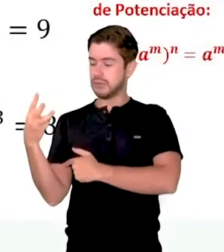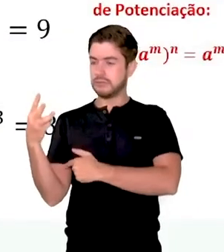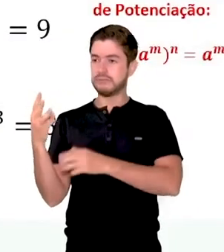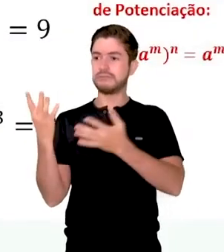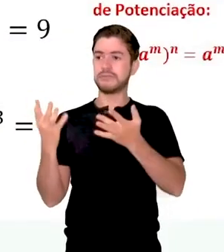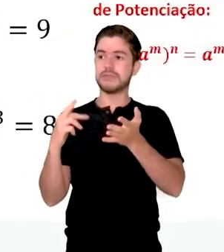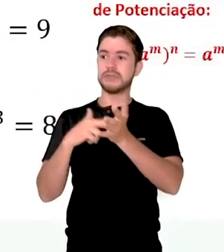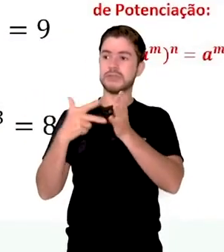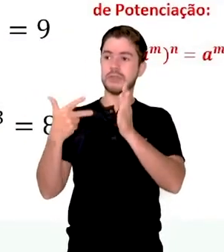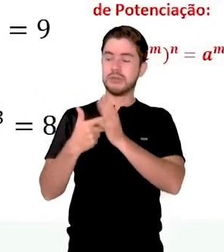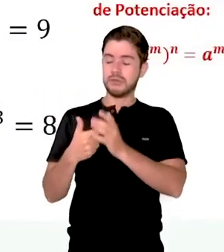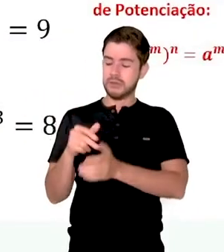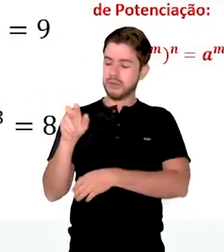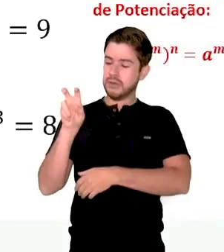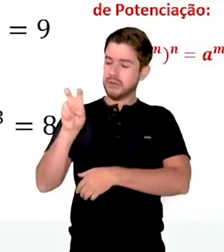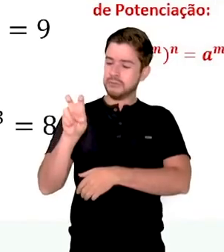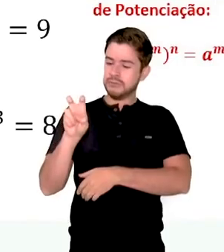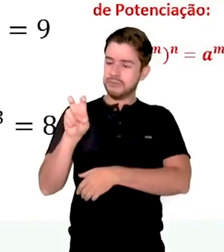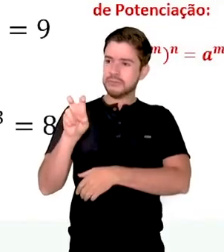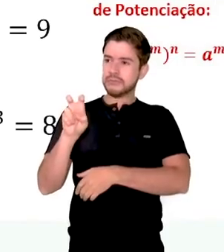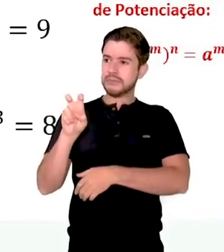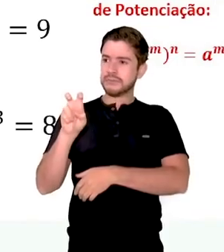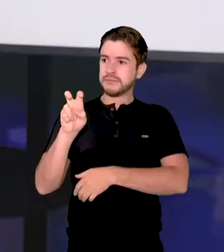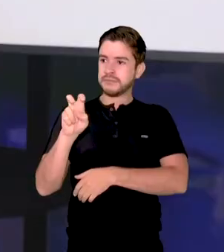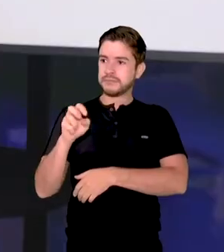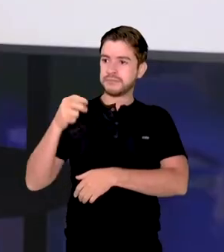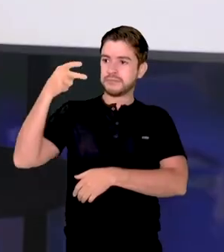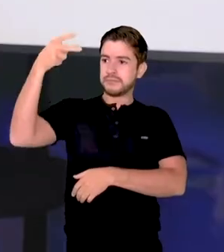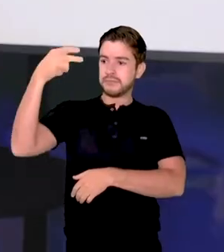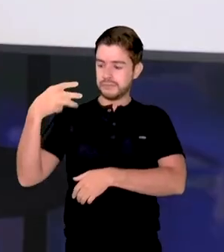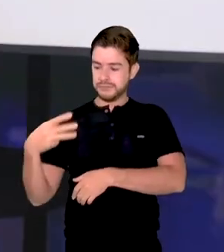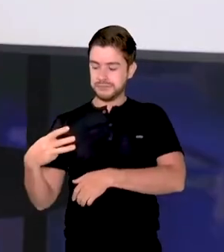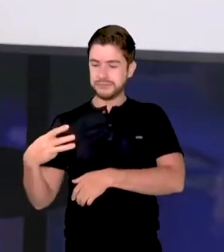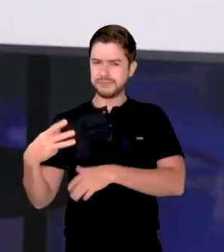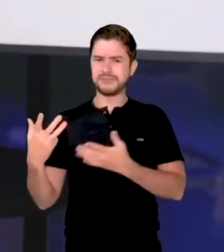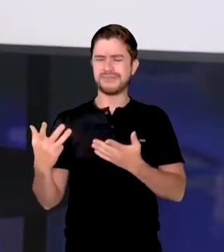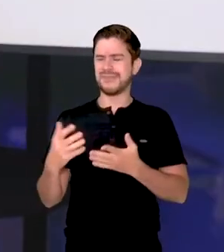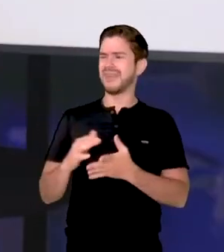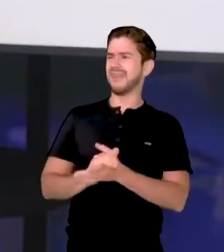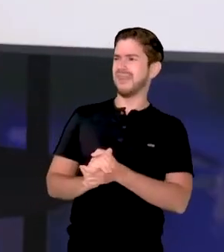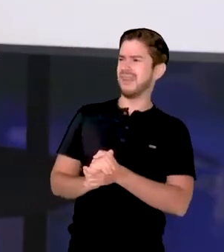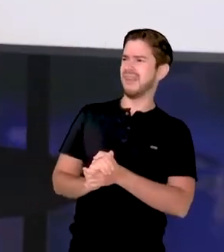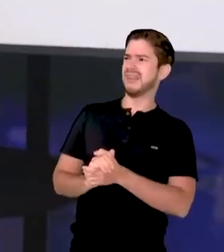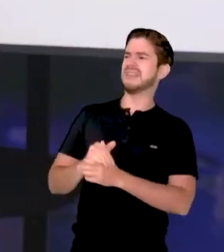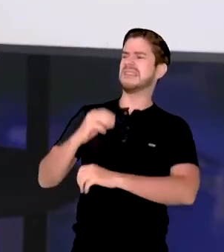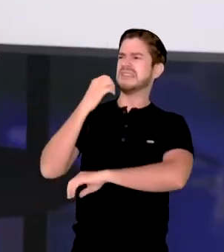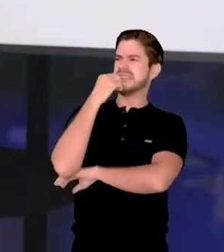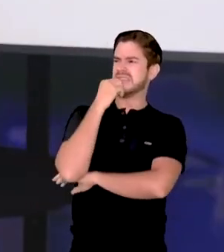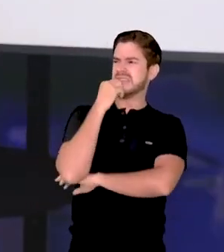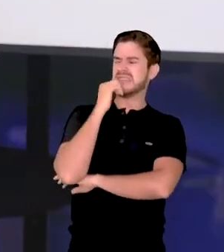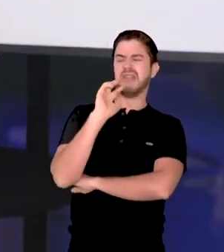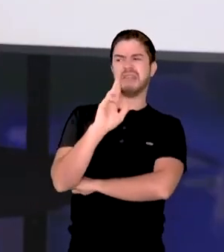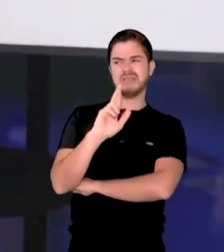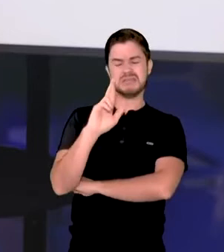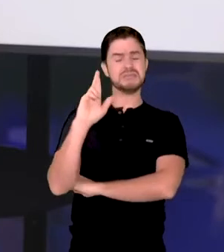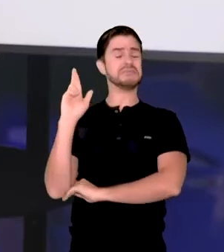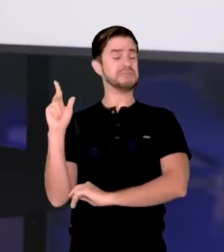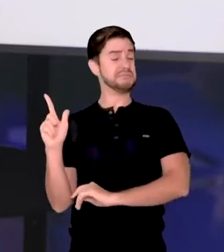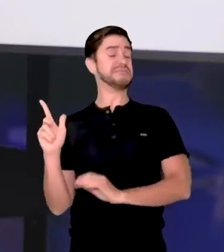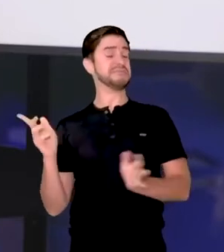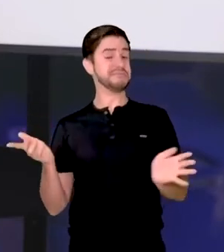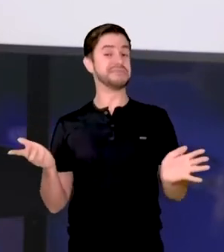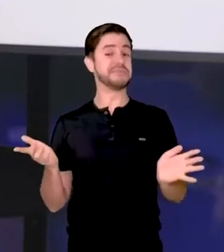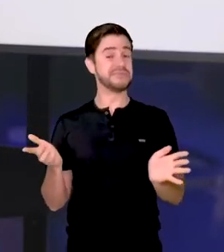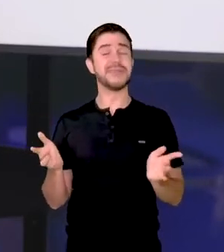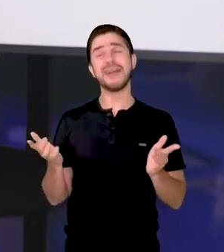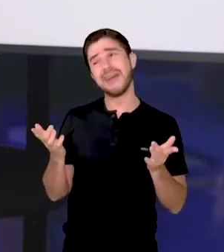de 5 elevado a dois terços Tudo bem pessoal aí tá nossa Caraca professor Isso tá muito estranho não tá tá